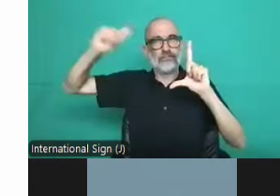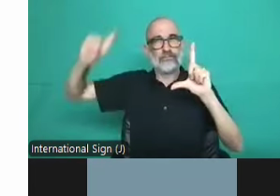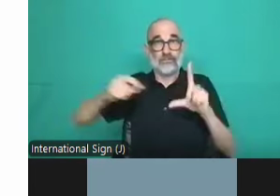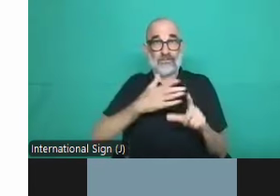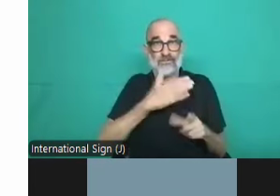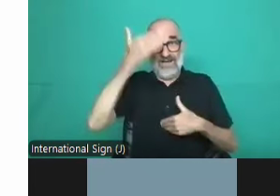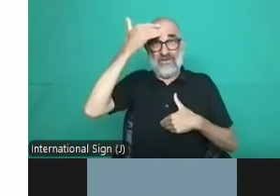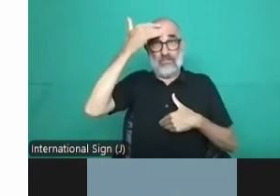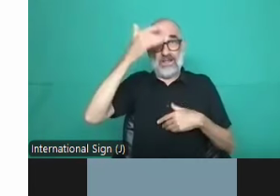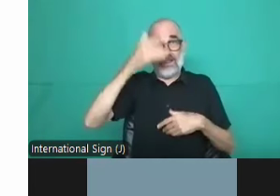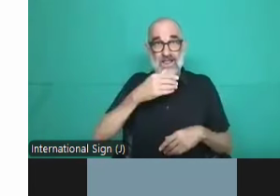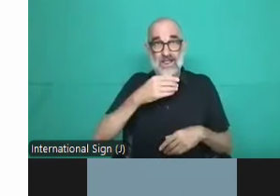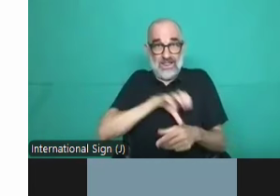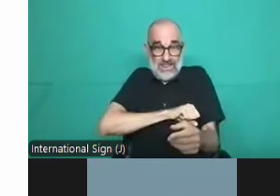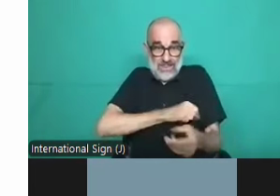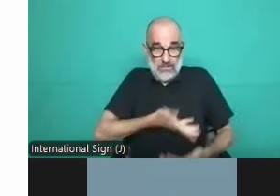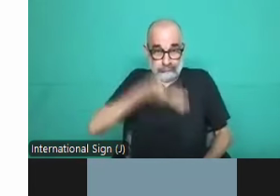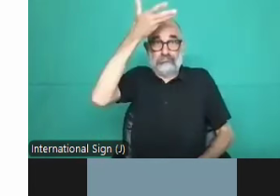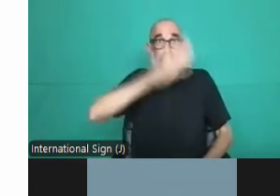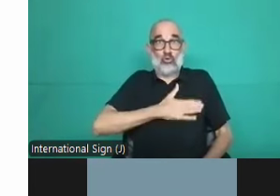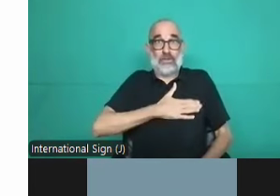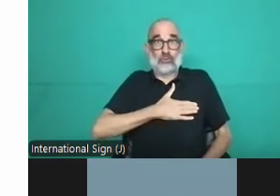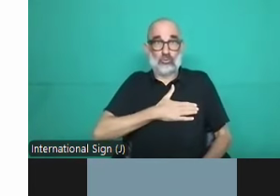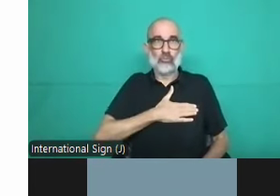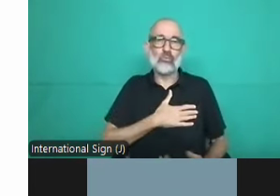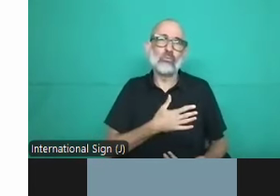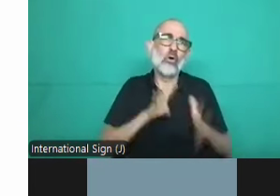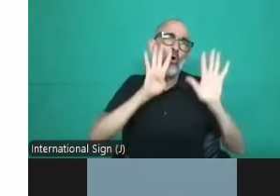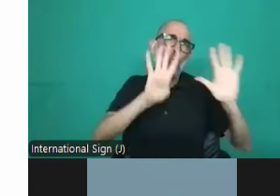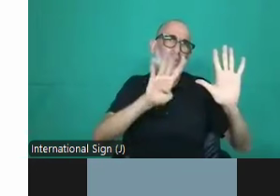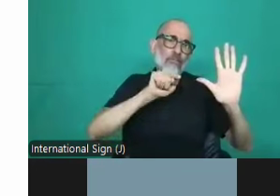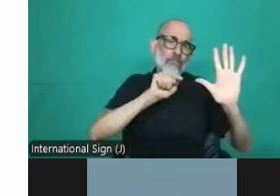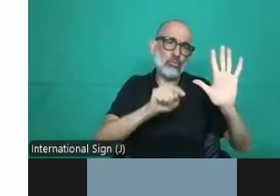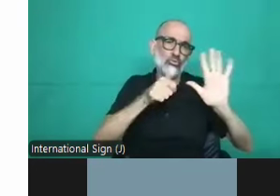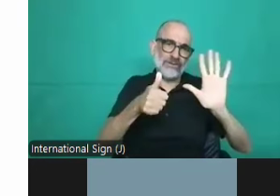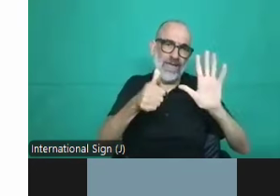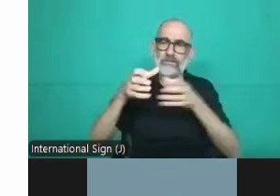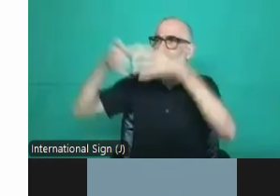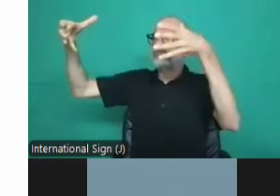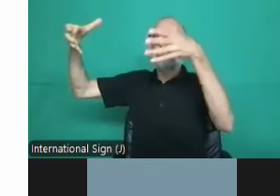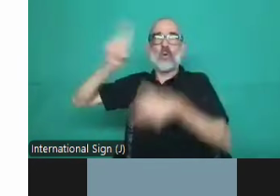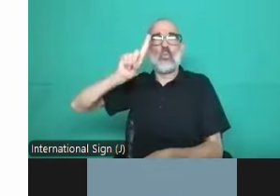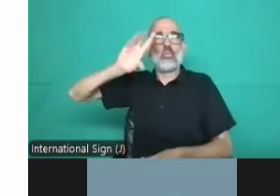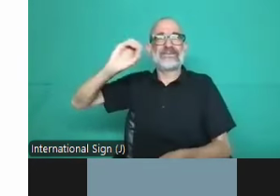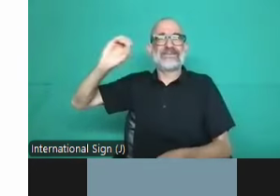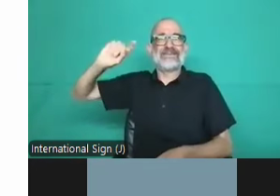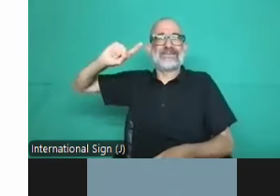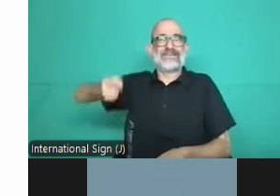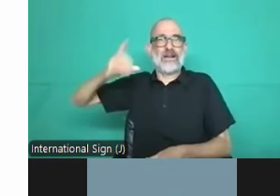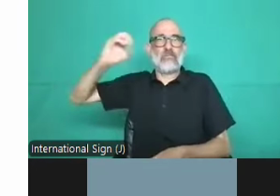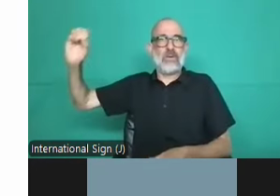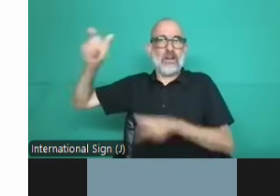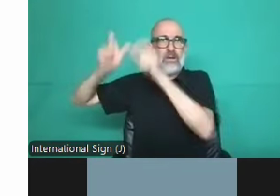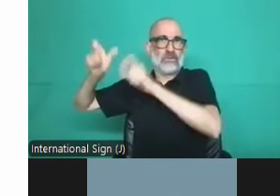2022 Eu sinto muito, mas não estou conseguindo ouvir a apresentadora. Otro de los indicadores es el porcentaje